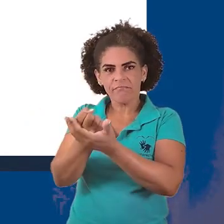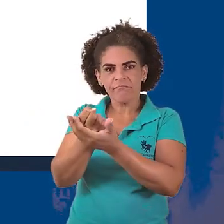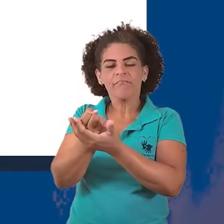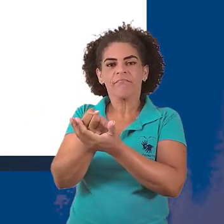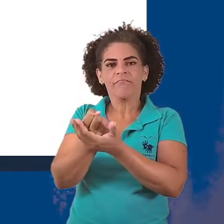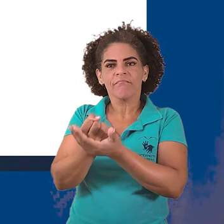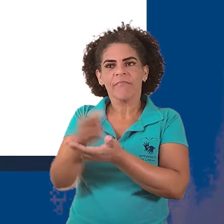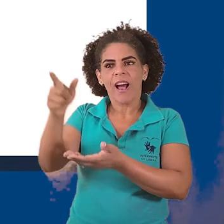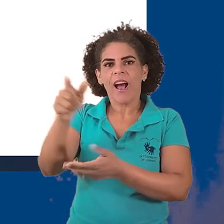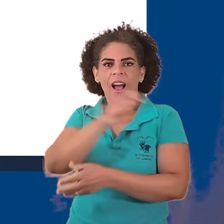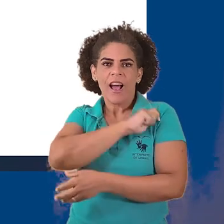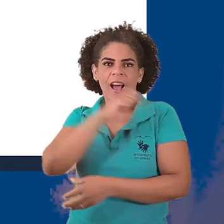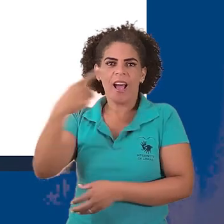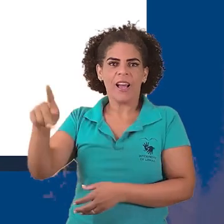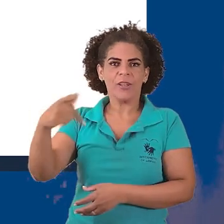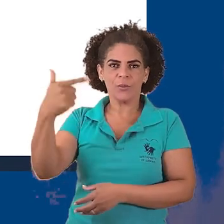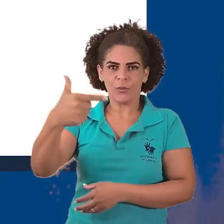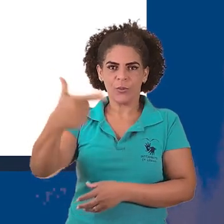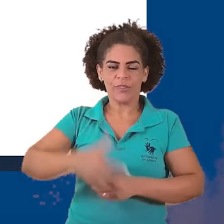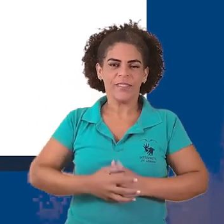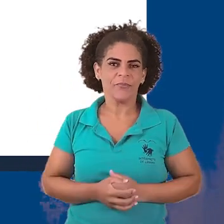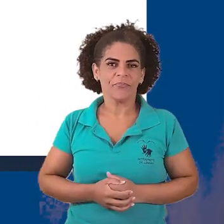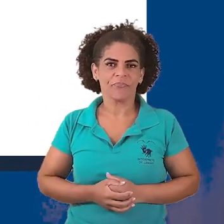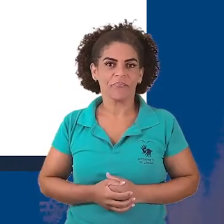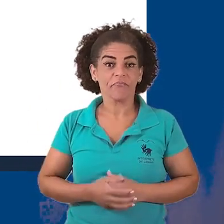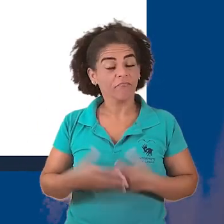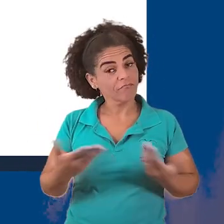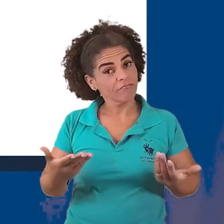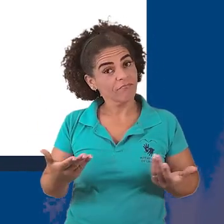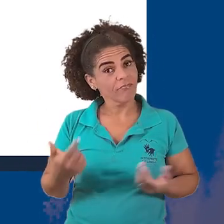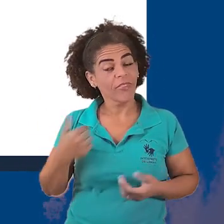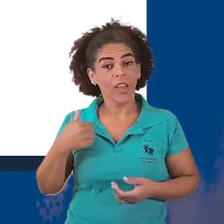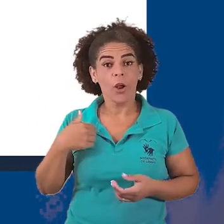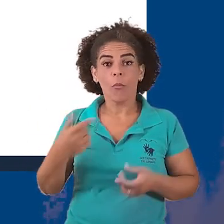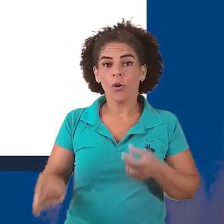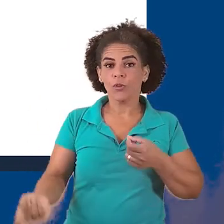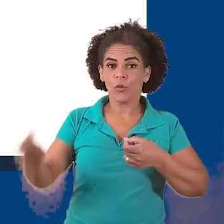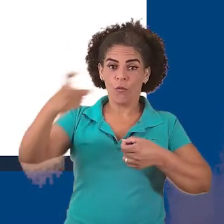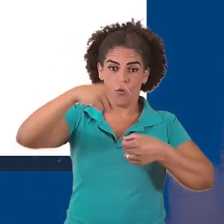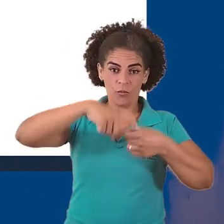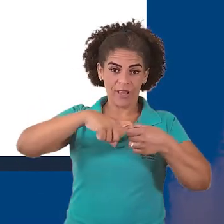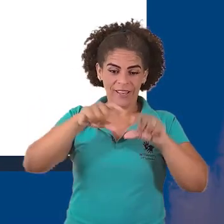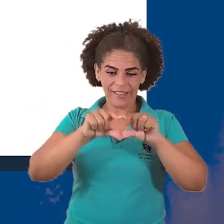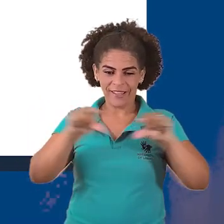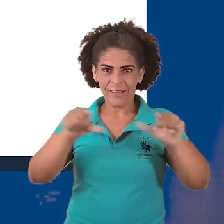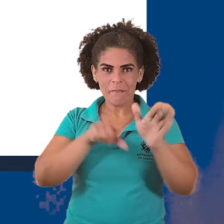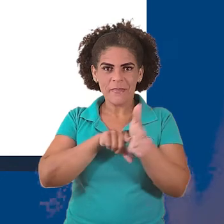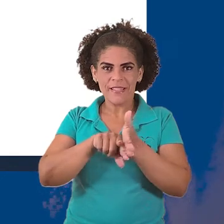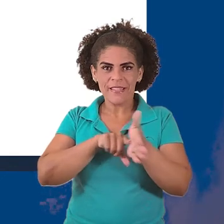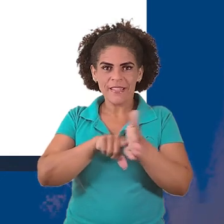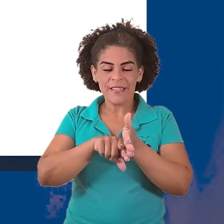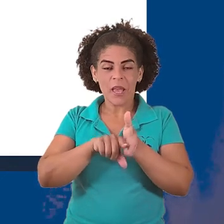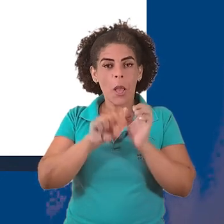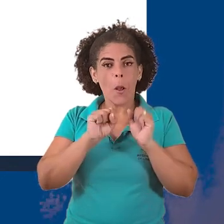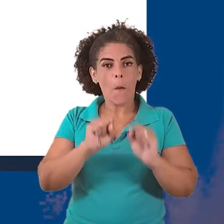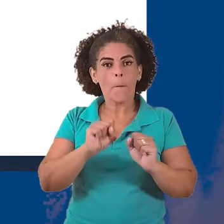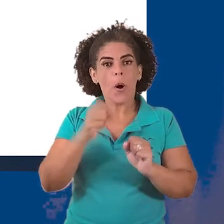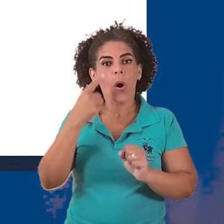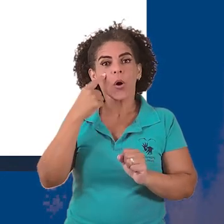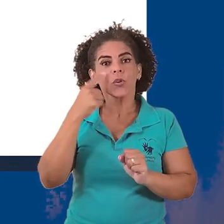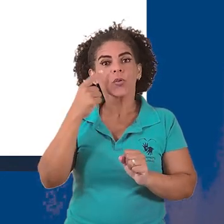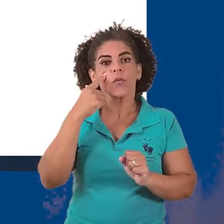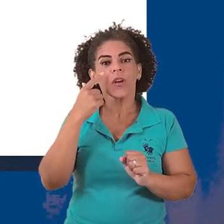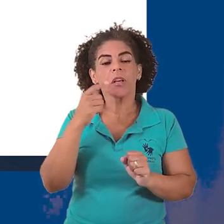Pedir para salvar. A nota foi salva para o aluno 2. Reparem que eu posso, voltando à caixa de pesquisa,